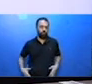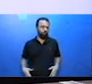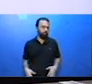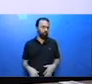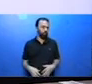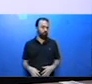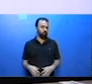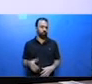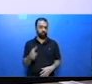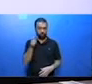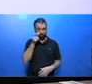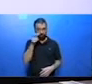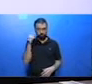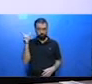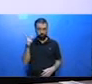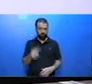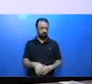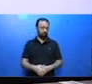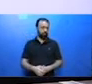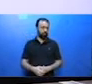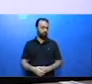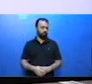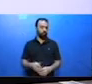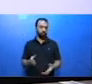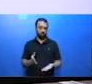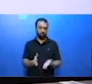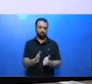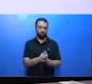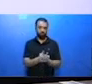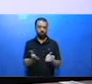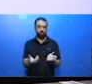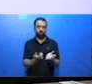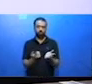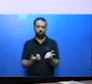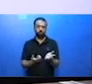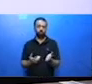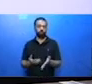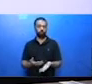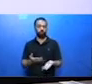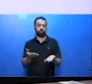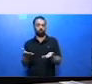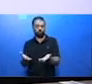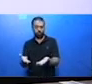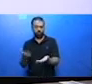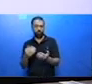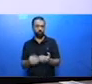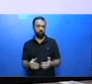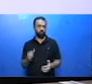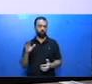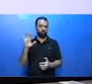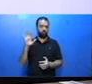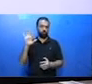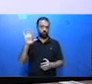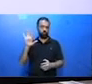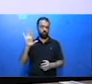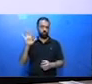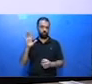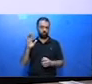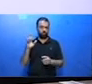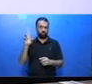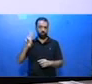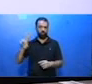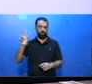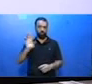com as percepções, tá? Então, lá na apostila, eles trazem essa questão do palmo, que eu vou usar a